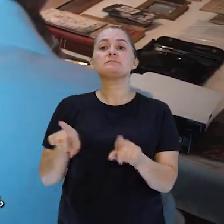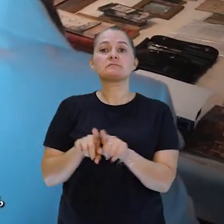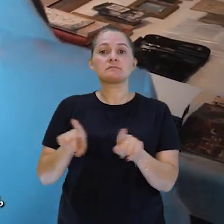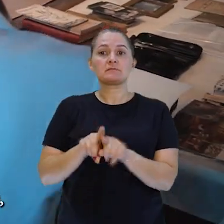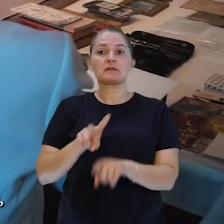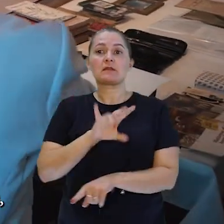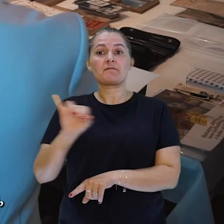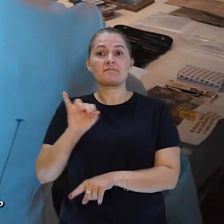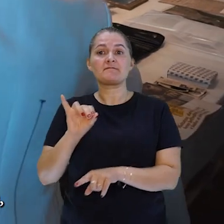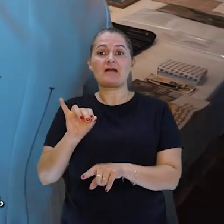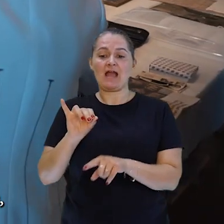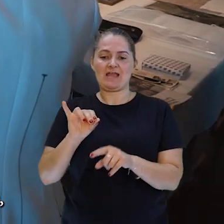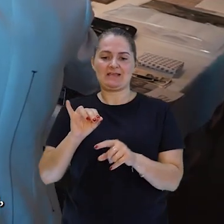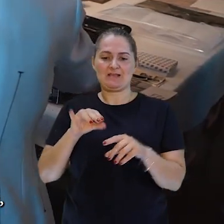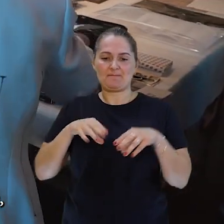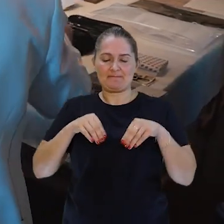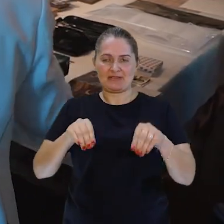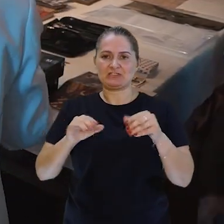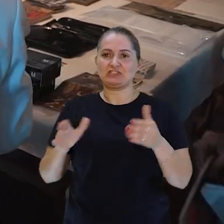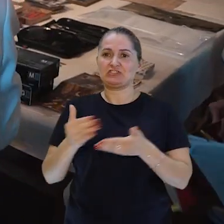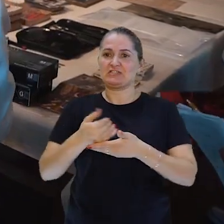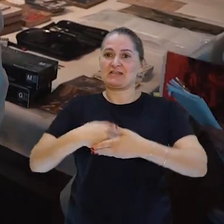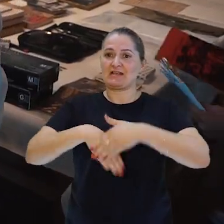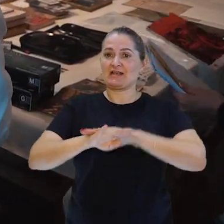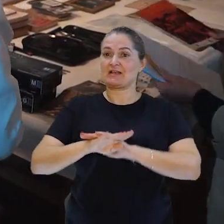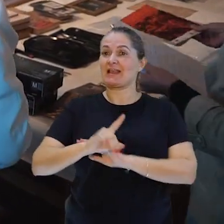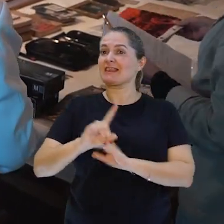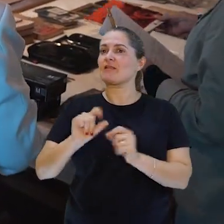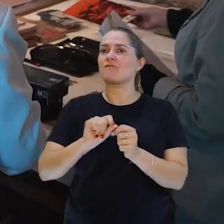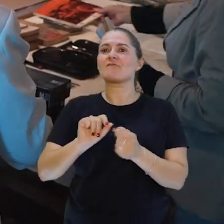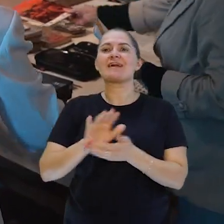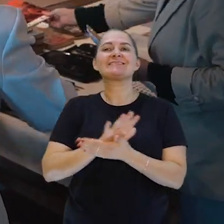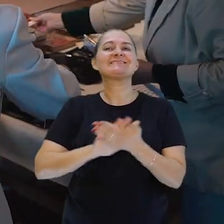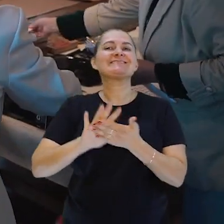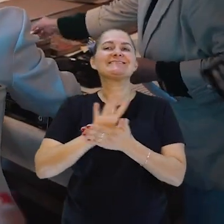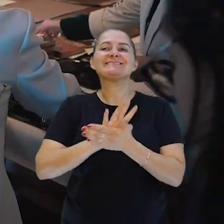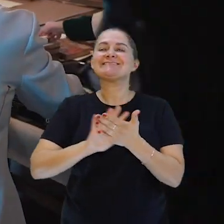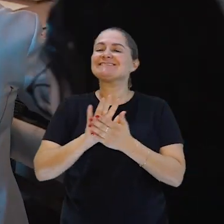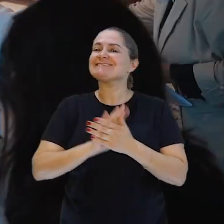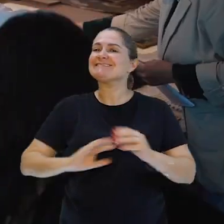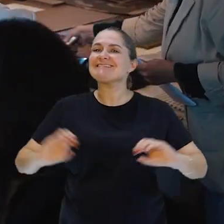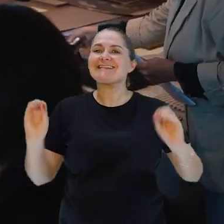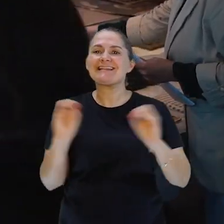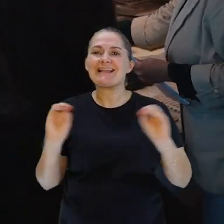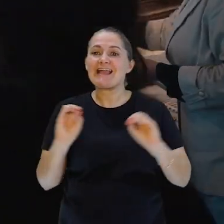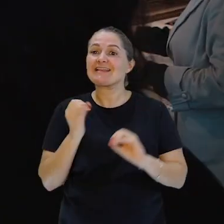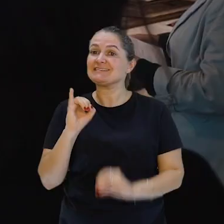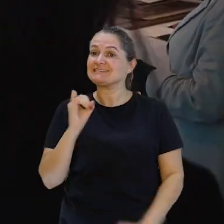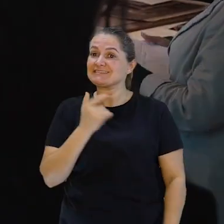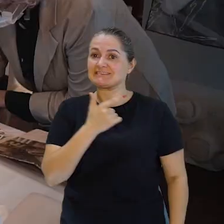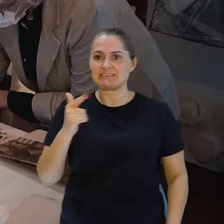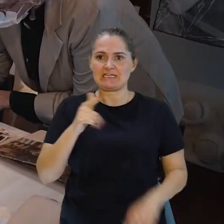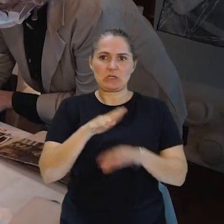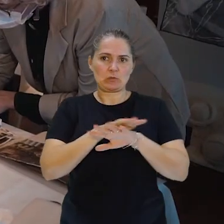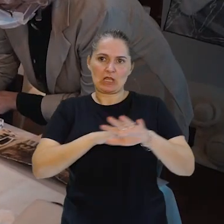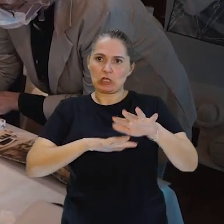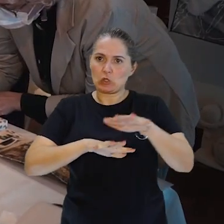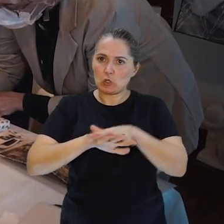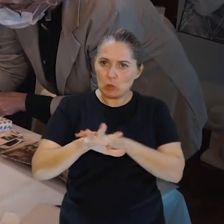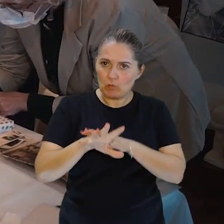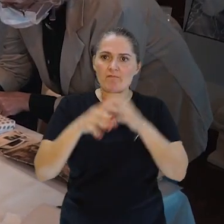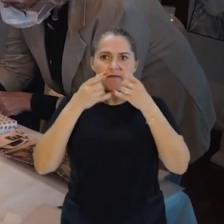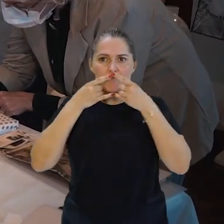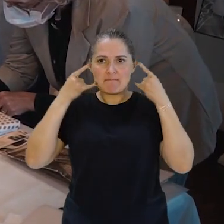Quando a gente vai lidar com os acervos, não se faz nada